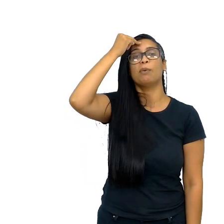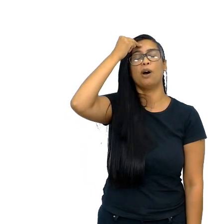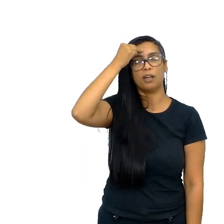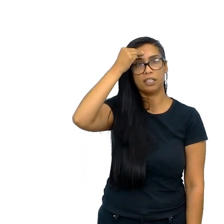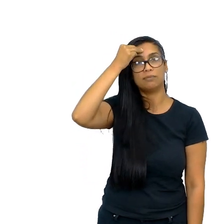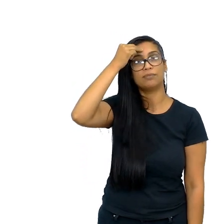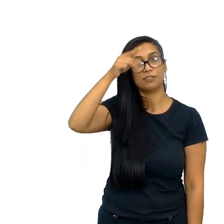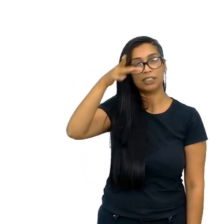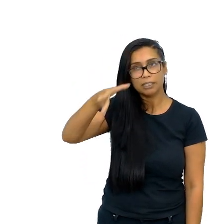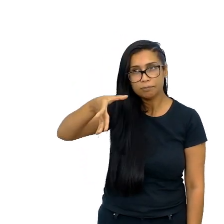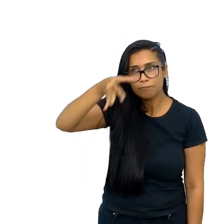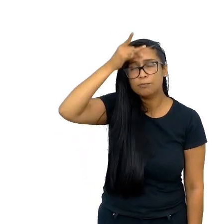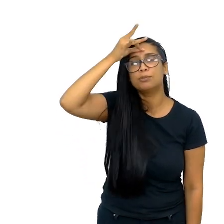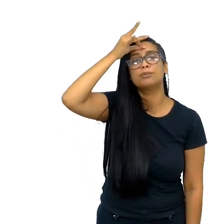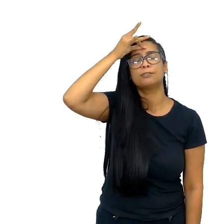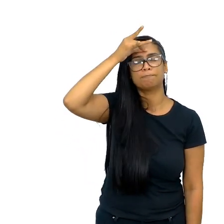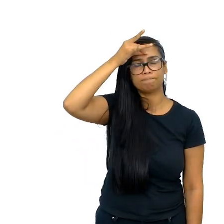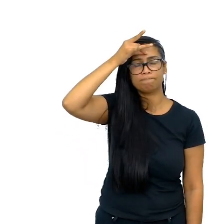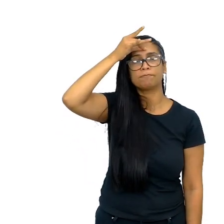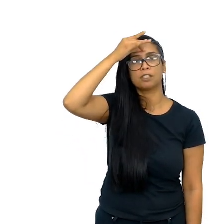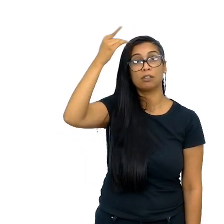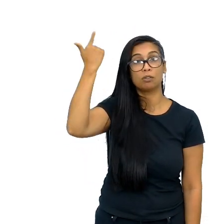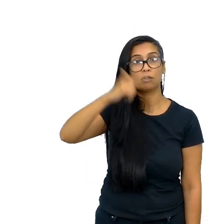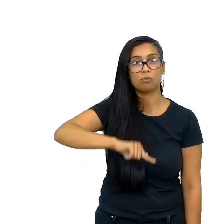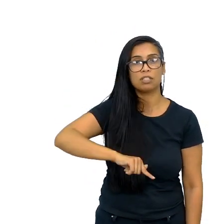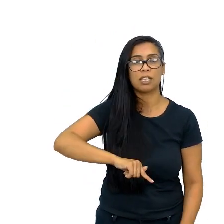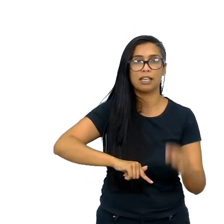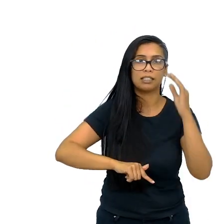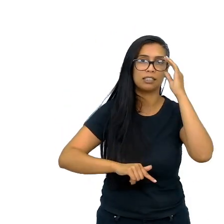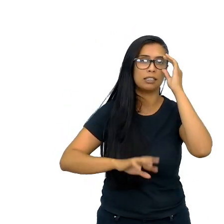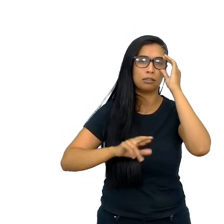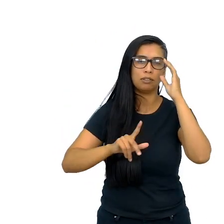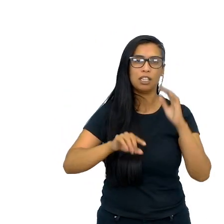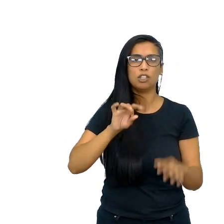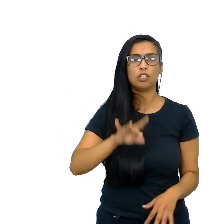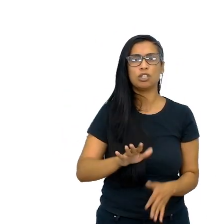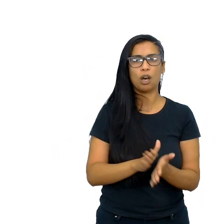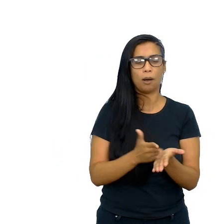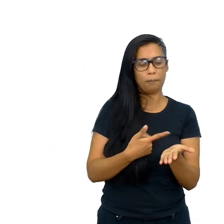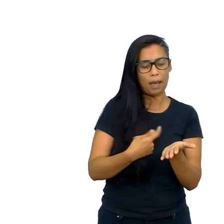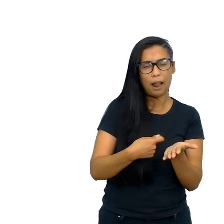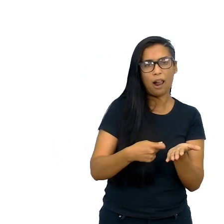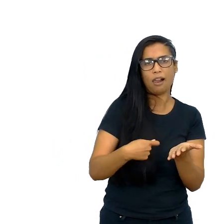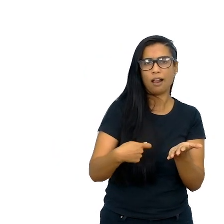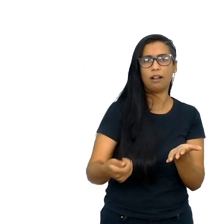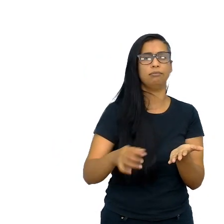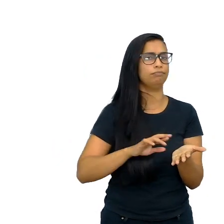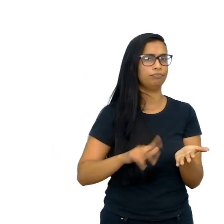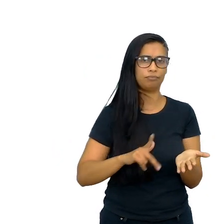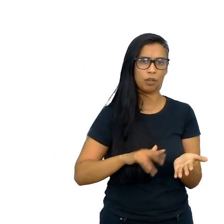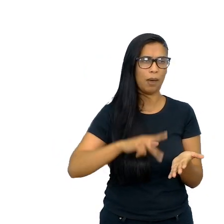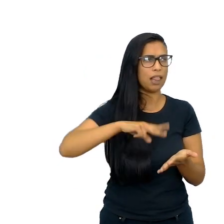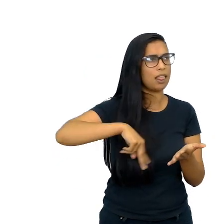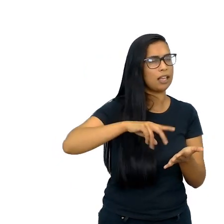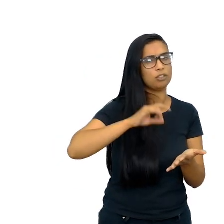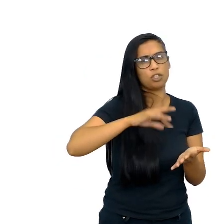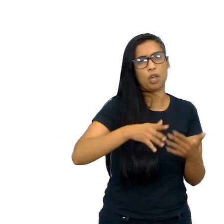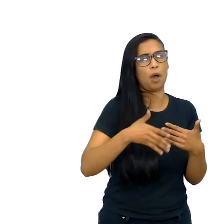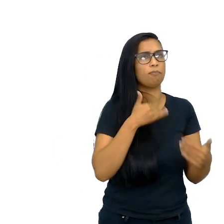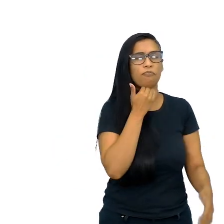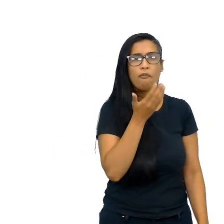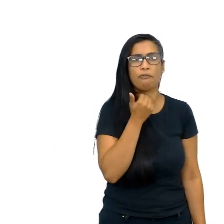estar sintetizadas, né, então a generalização nesse sentido aqui, que são possibilidades